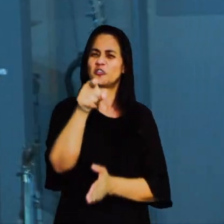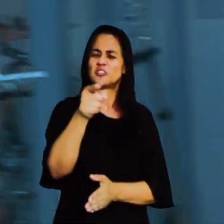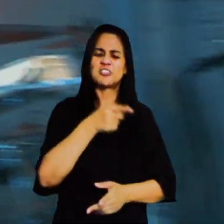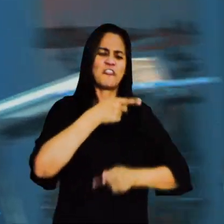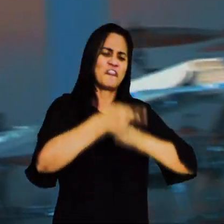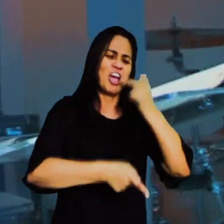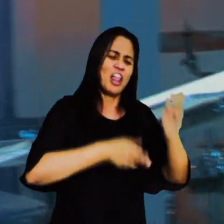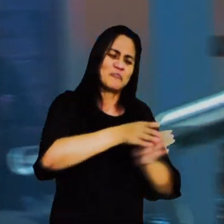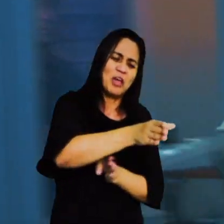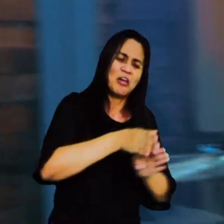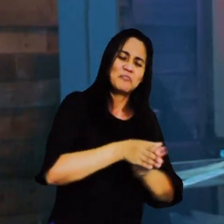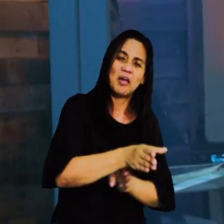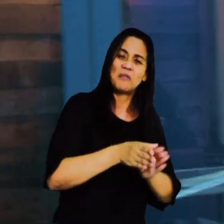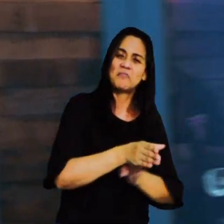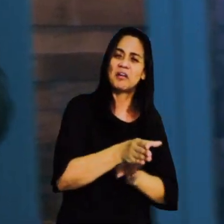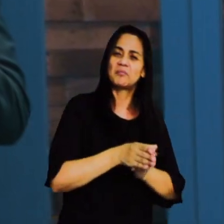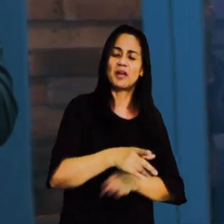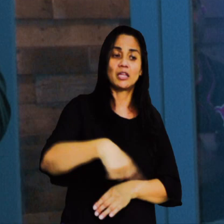tem.